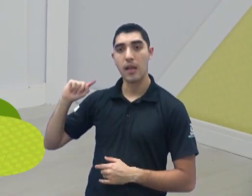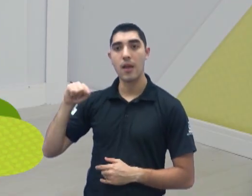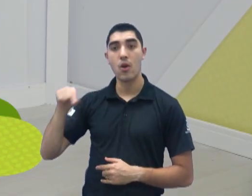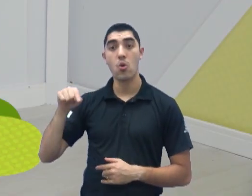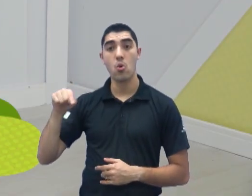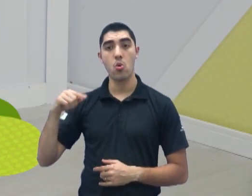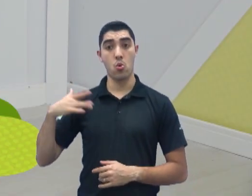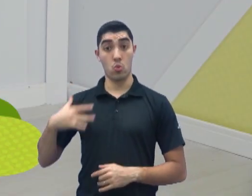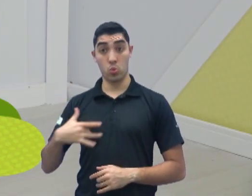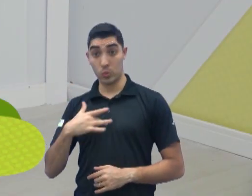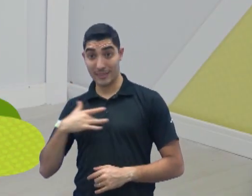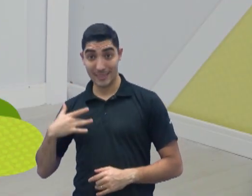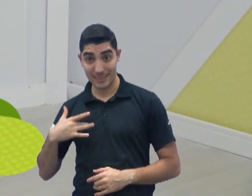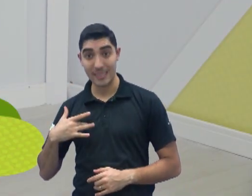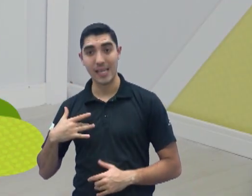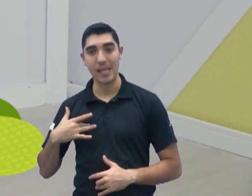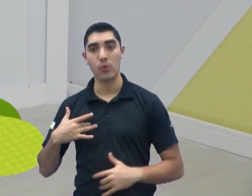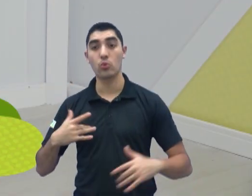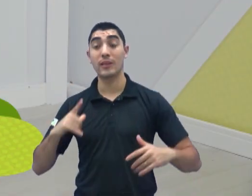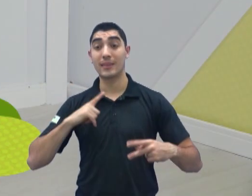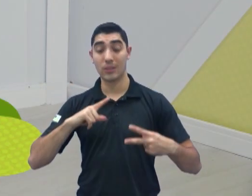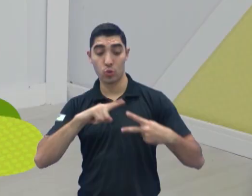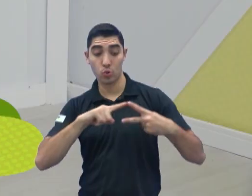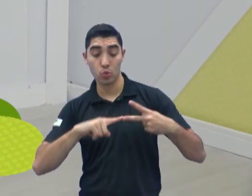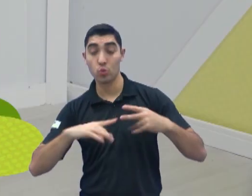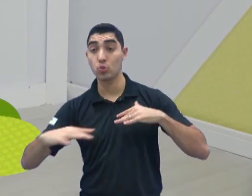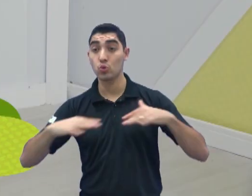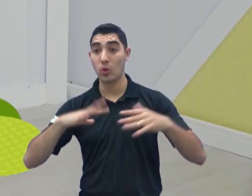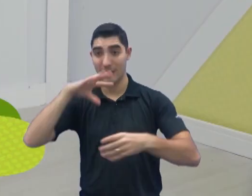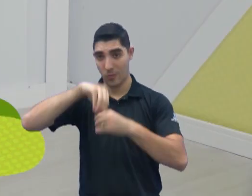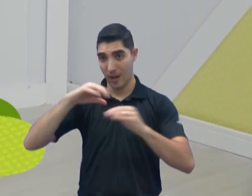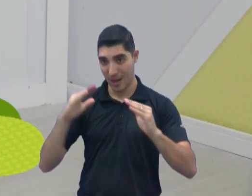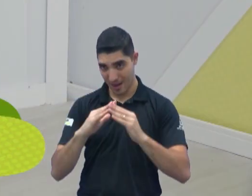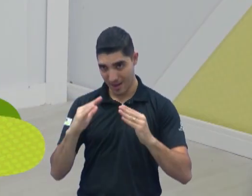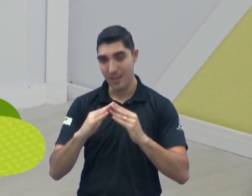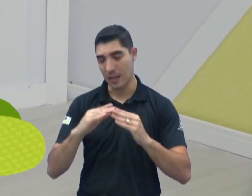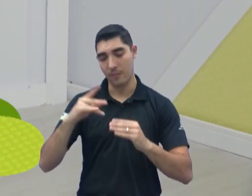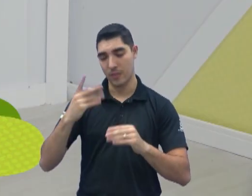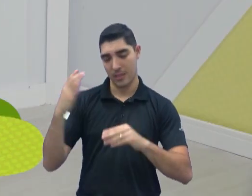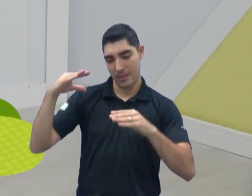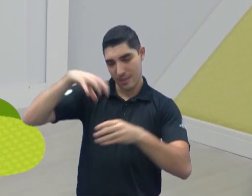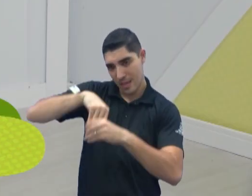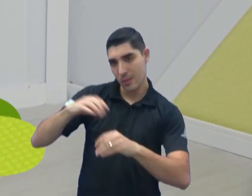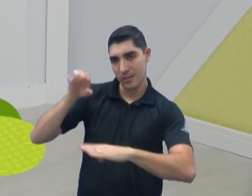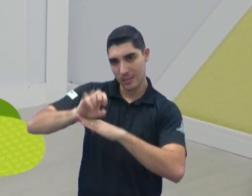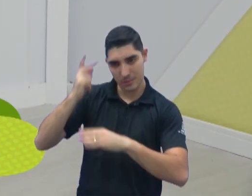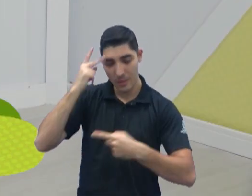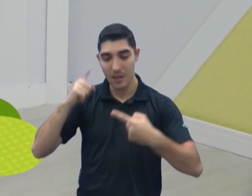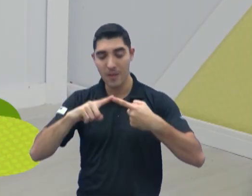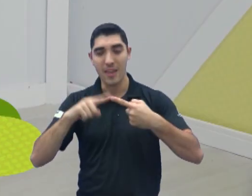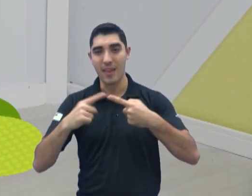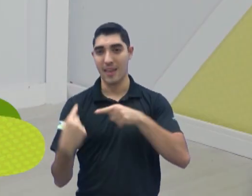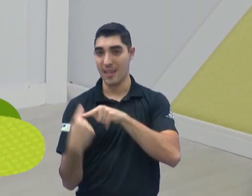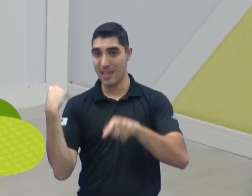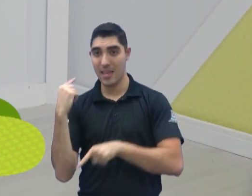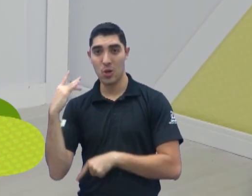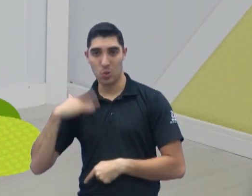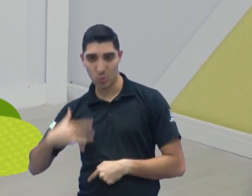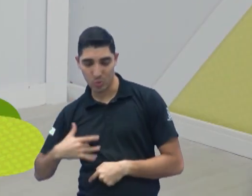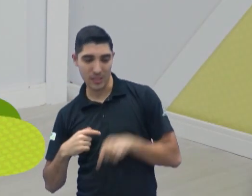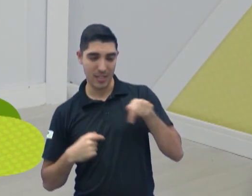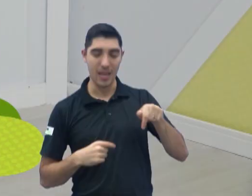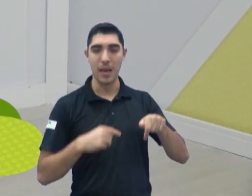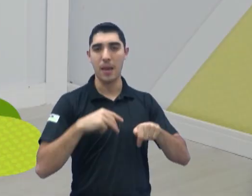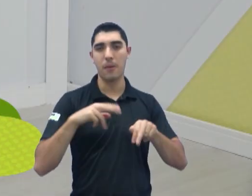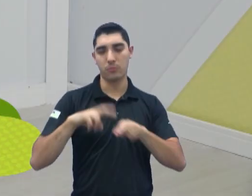né? 2 jogos aqui no estado de São Paulo. Terça-feira enfrentaria a equipe do Mogi, mas devido às fortes chuvas, muitas goteiras